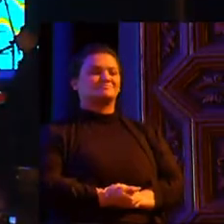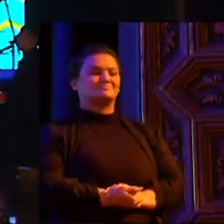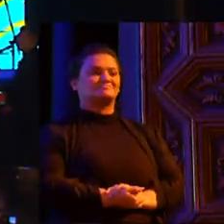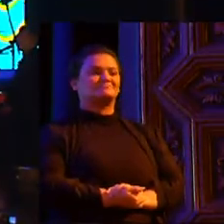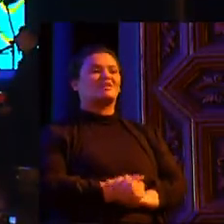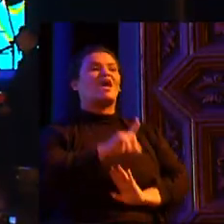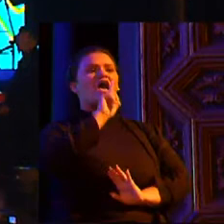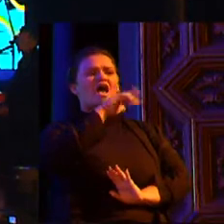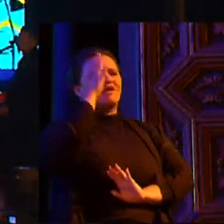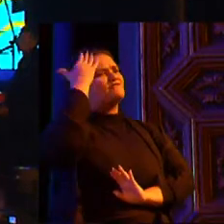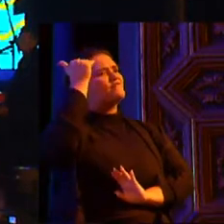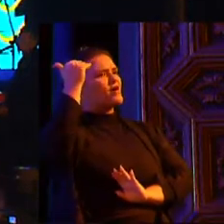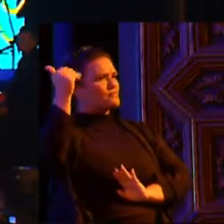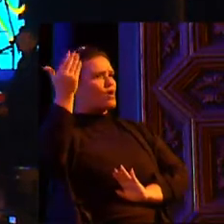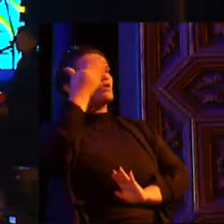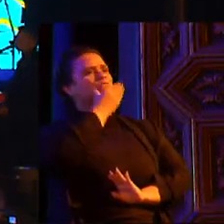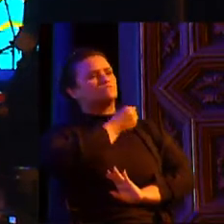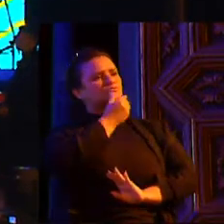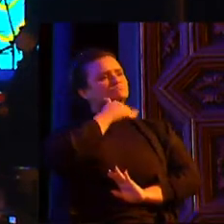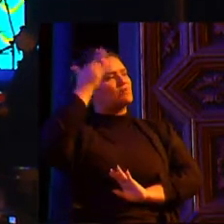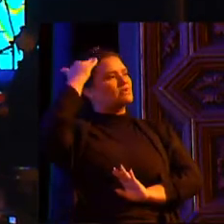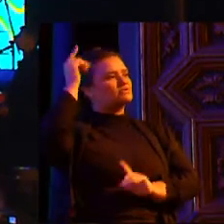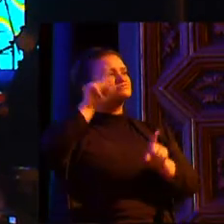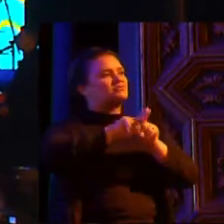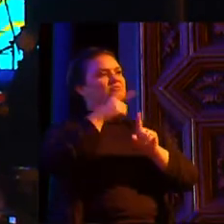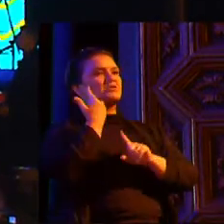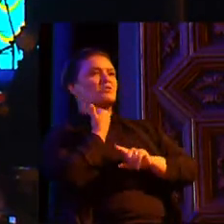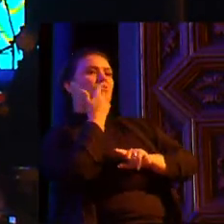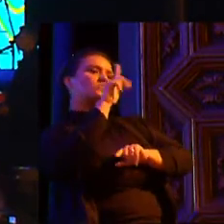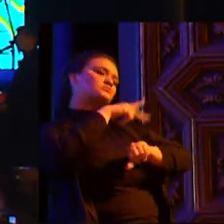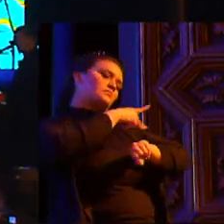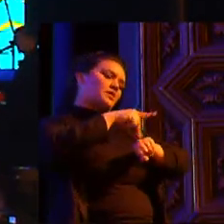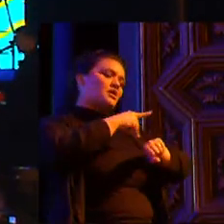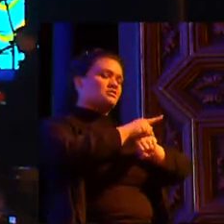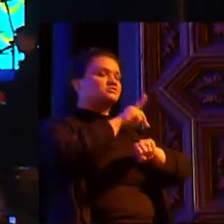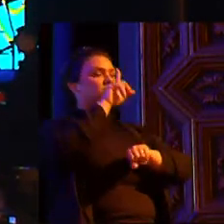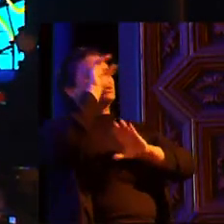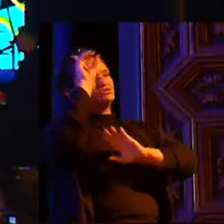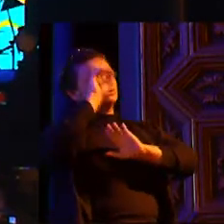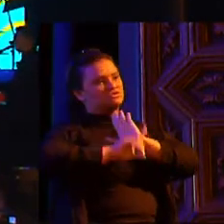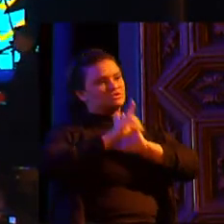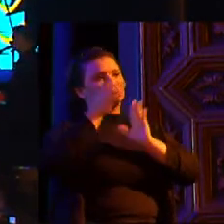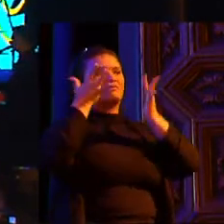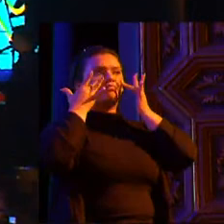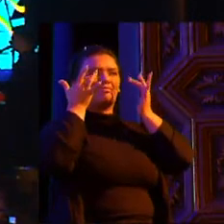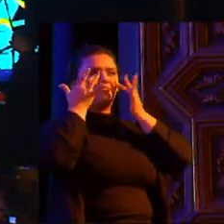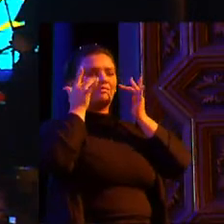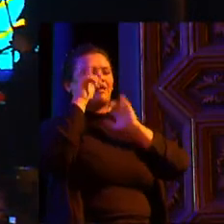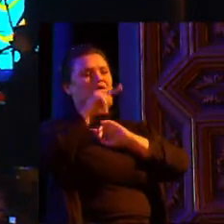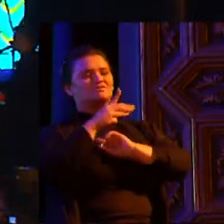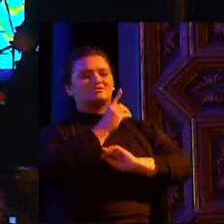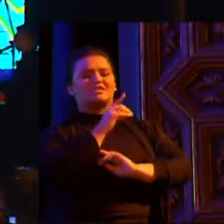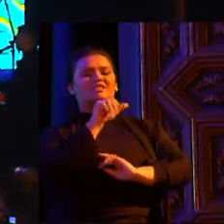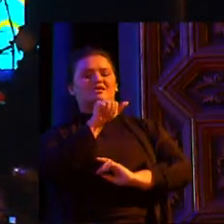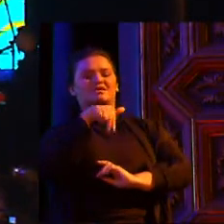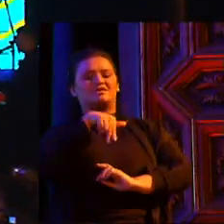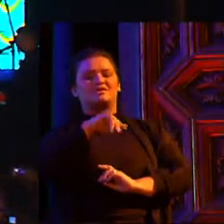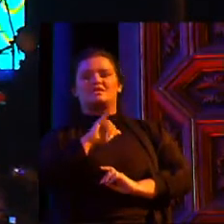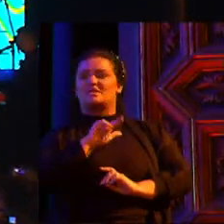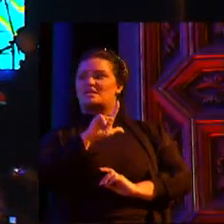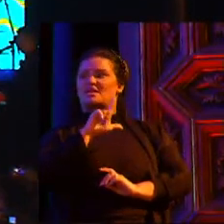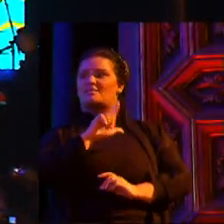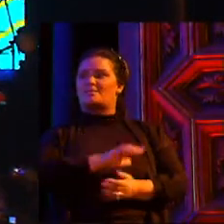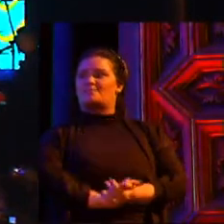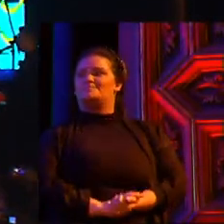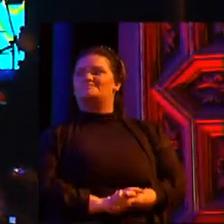renomado barítono paraense, internacionalmente reconhecido e diretor desse fantástico teatro, Daniel Araújo.